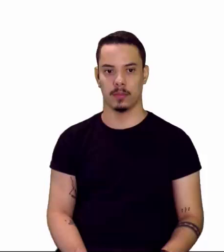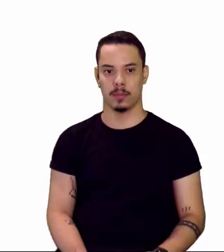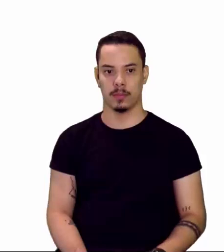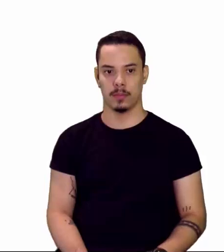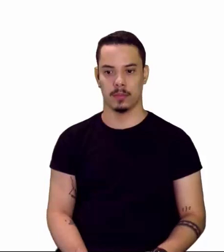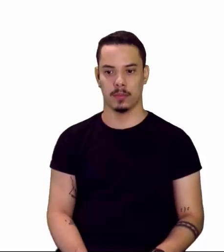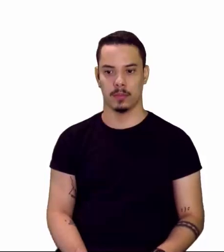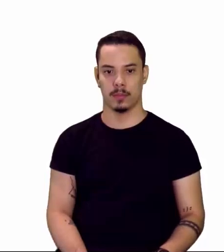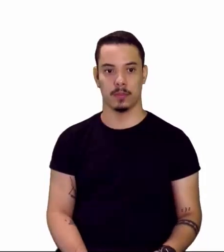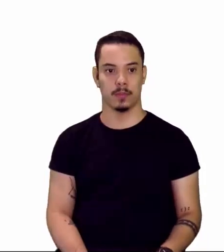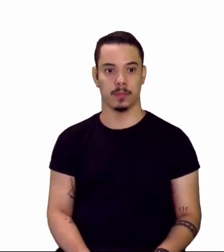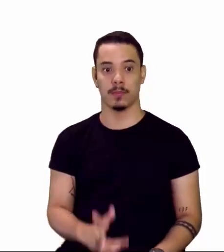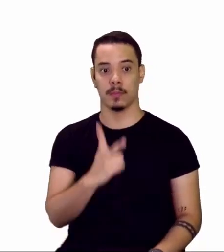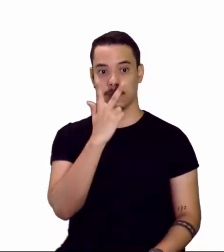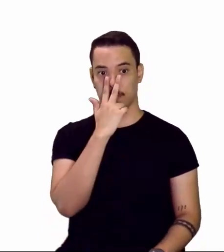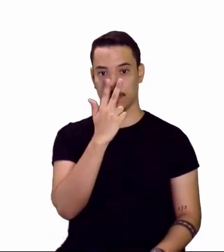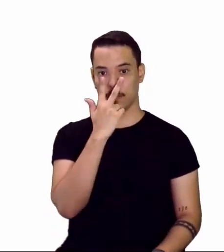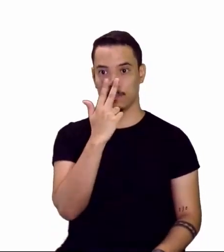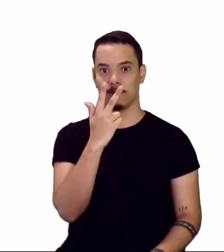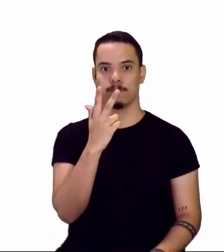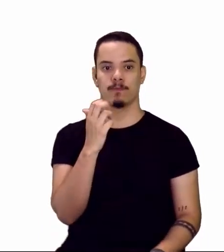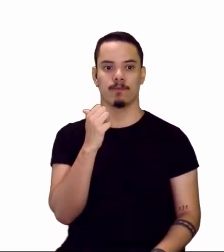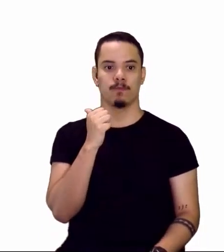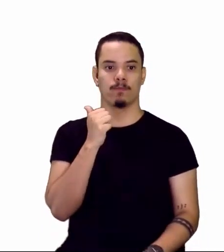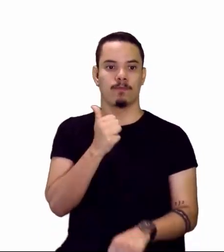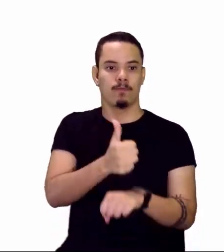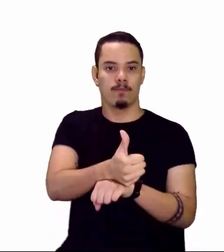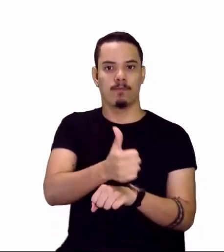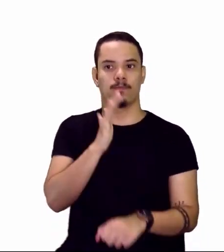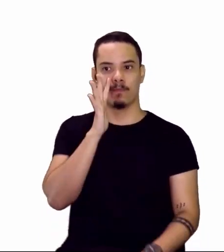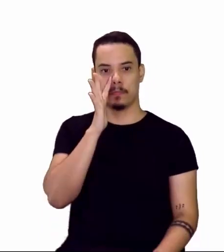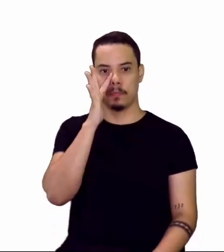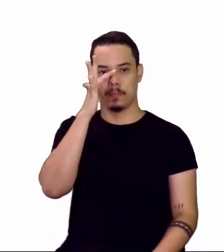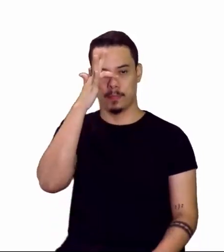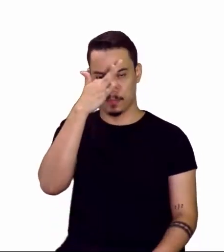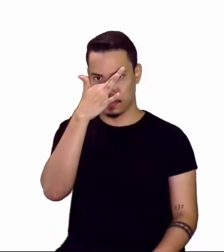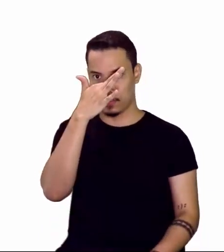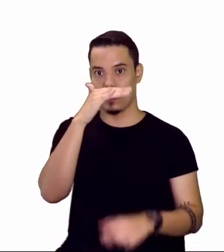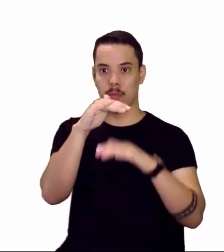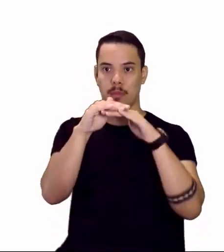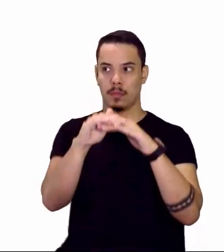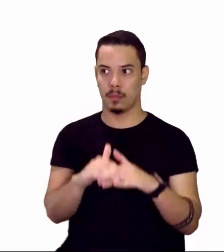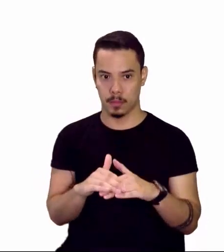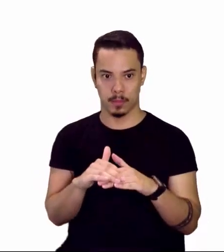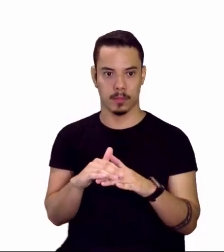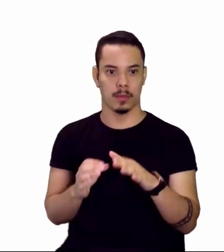ele forçasse os hidrogênios para baixo, e isso